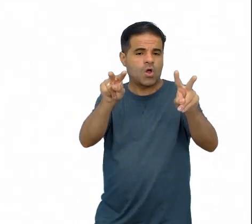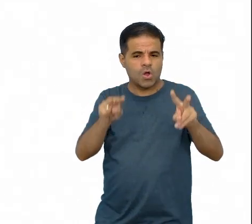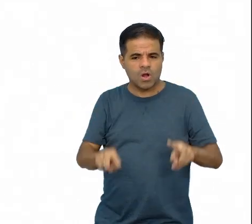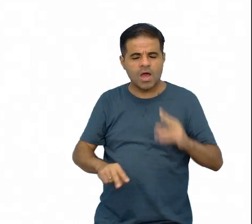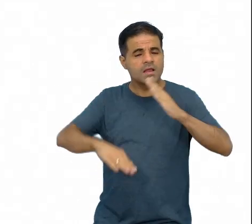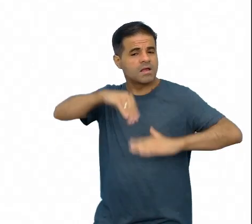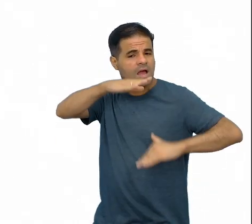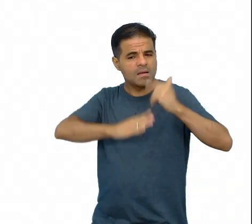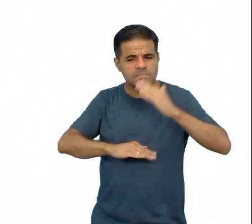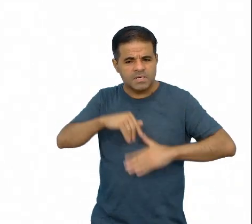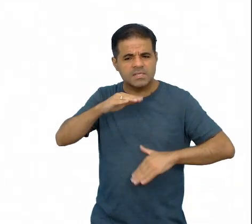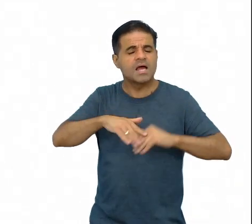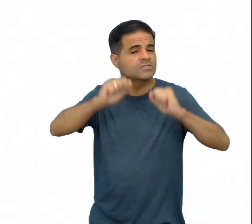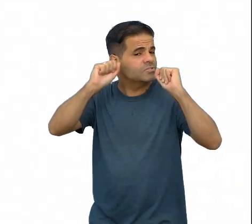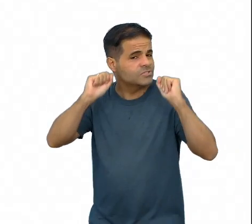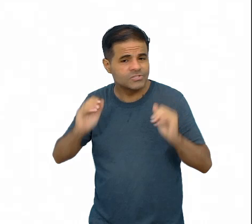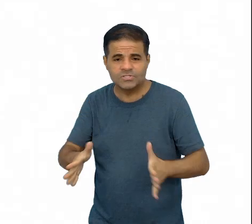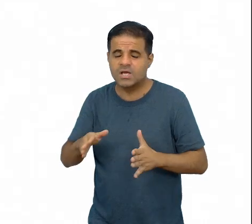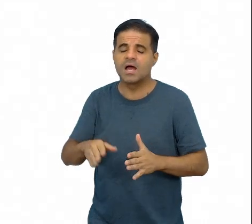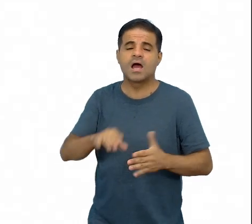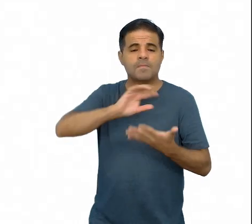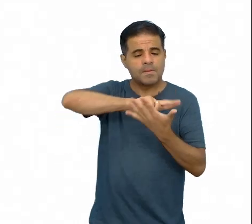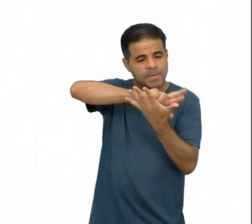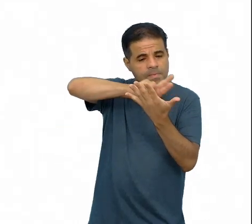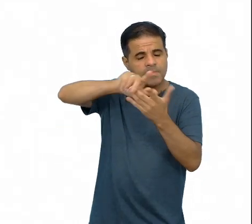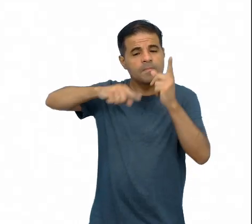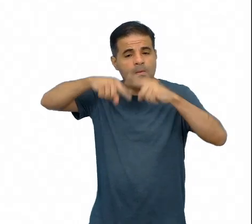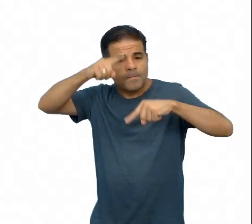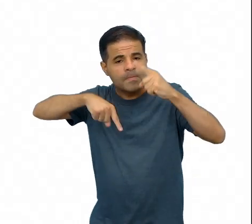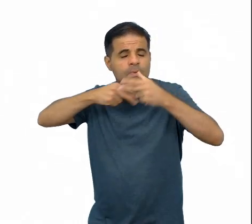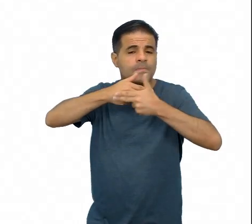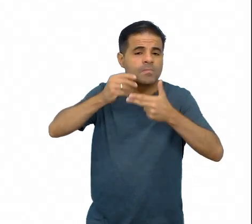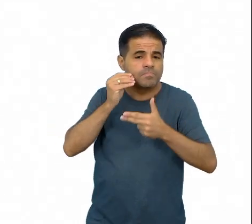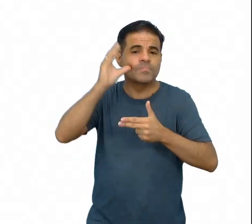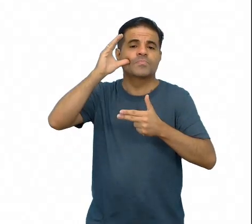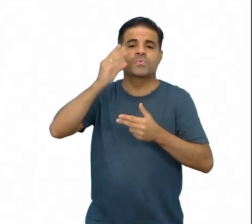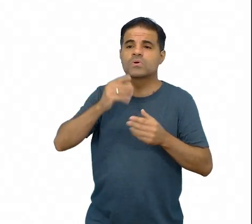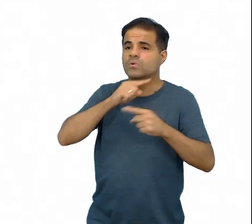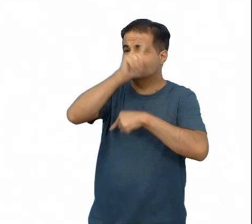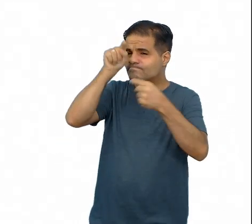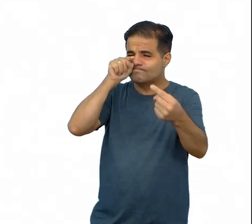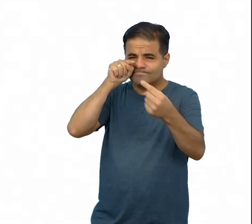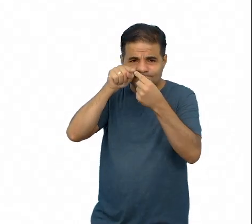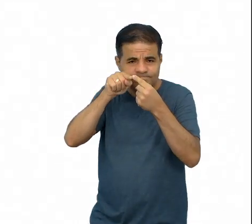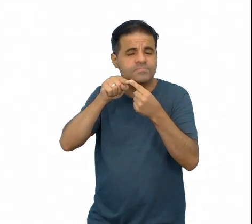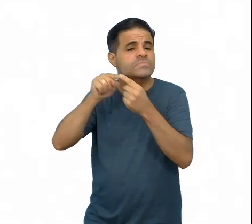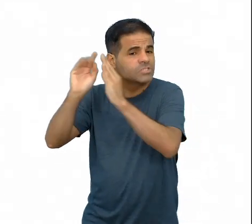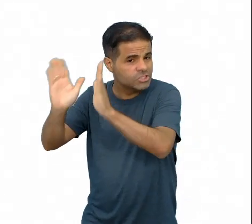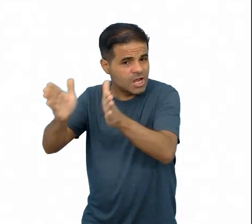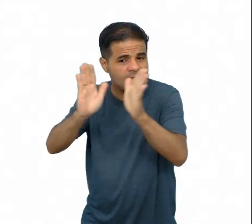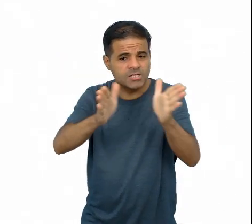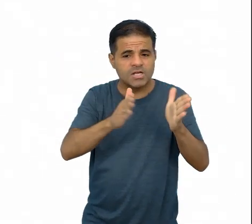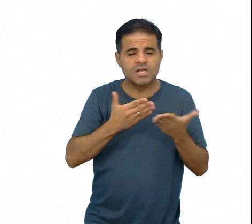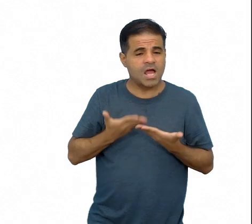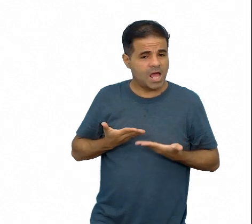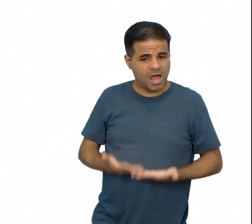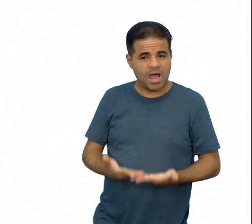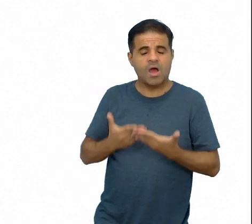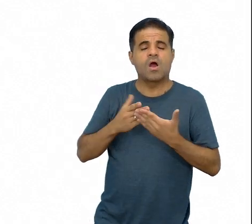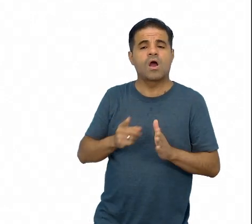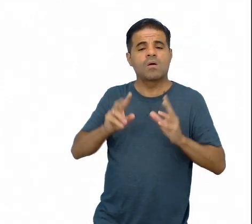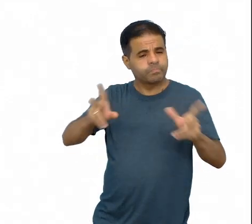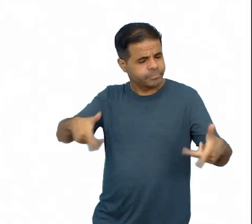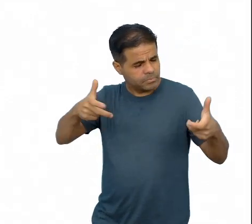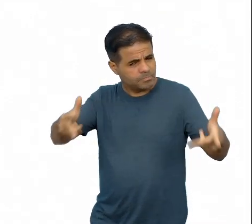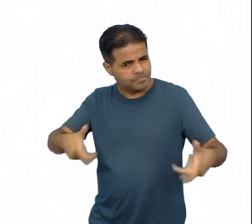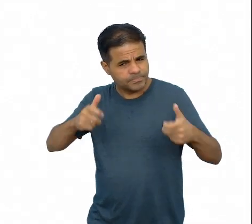as habilidades e os respectivos objetos de conhecimento com os objetivos das aulas, né,